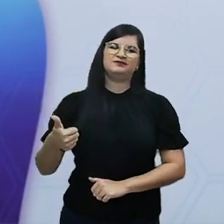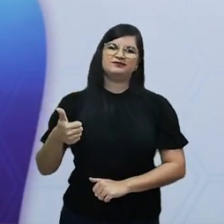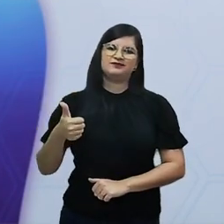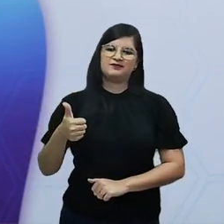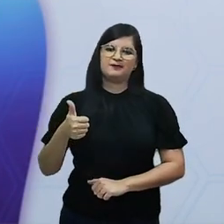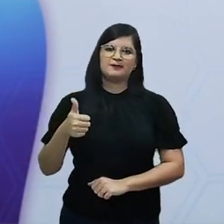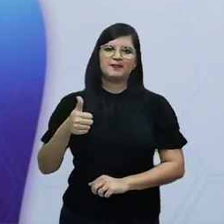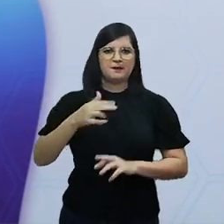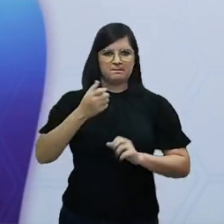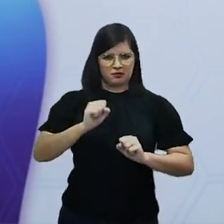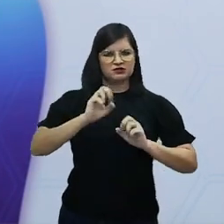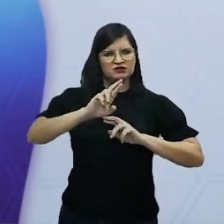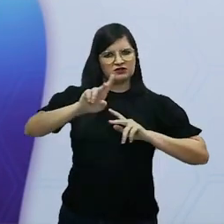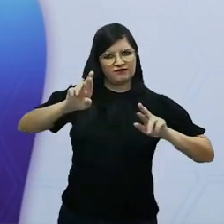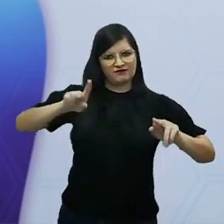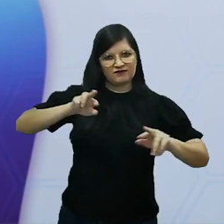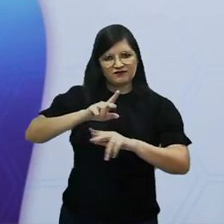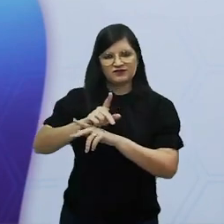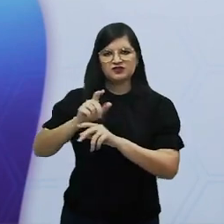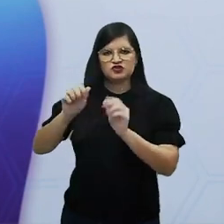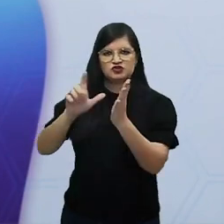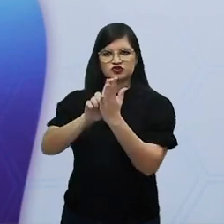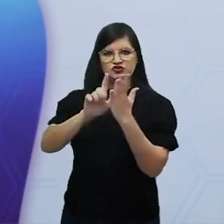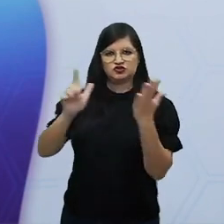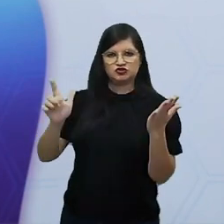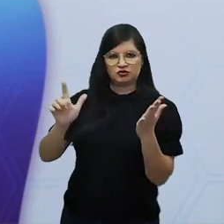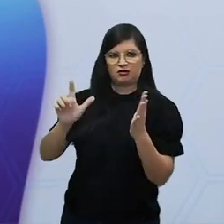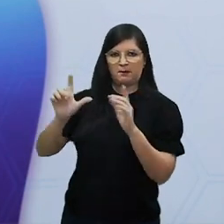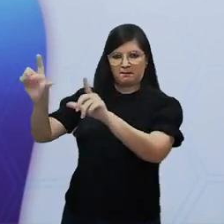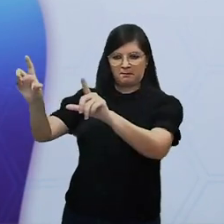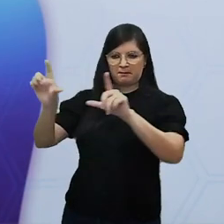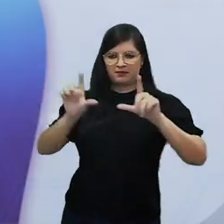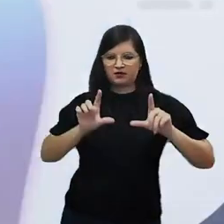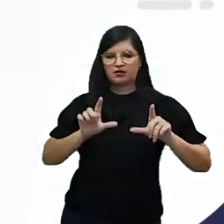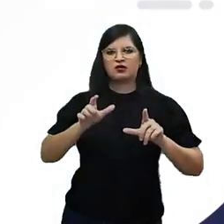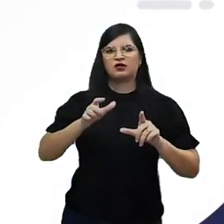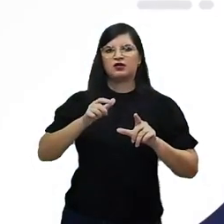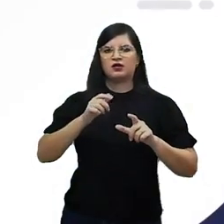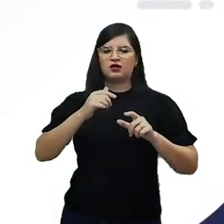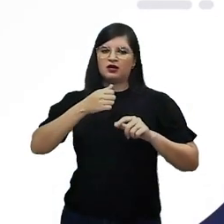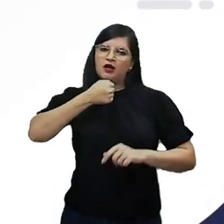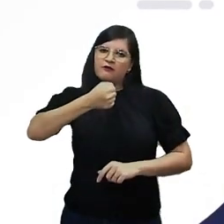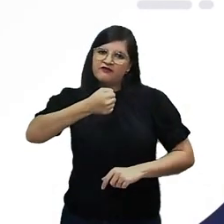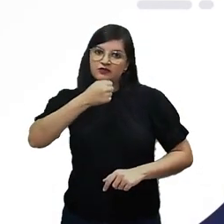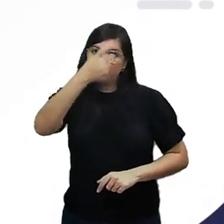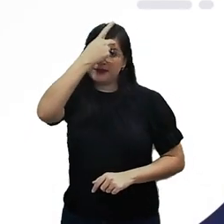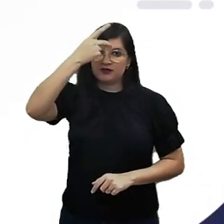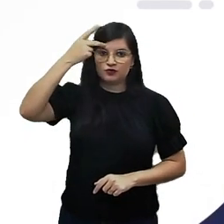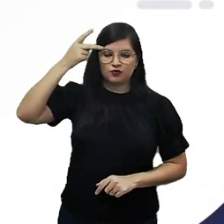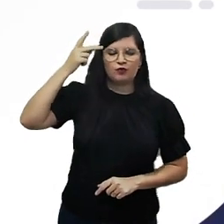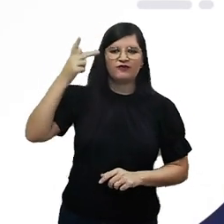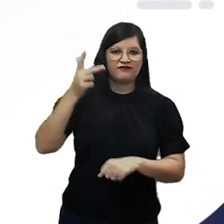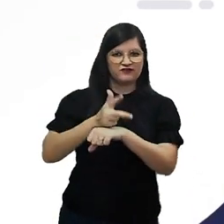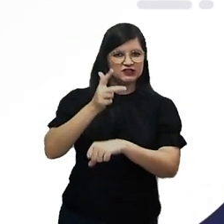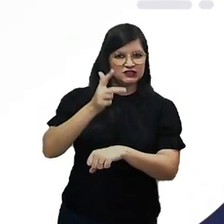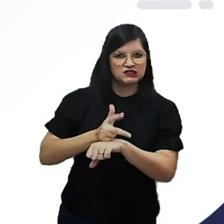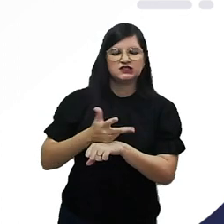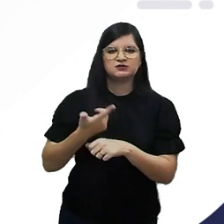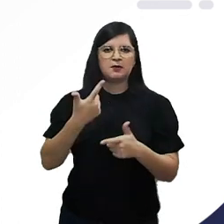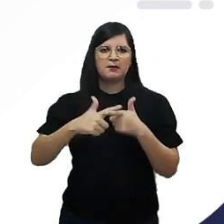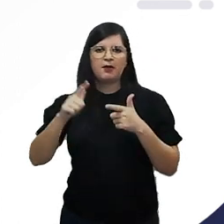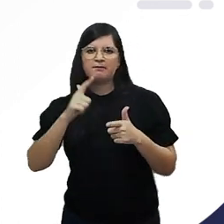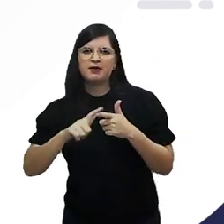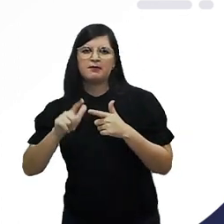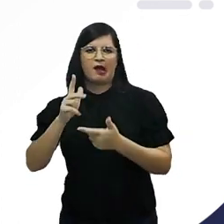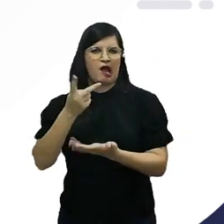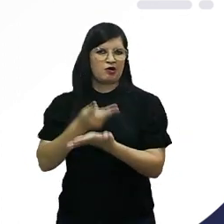Façam pitches diferentes, coloquem recortes de jornais, vocês podem colocar depoimentos de pessoas em vídeo, você pode mostrar o problema